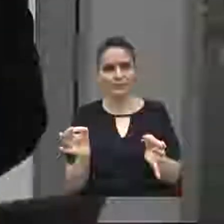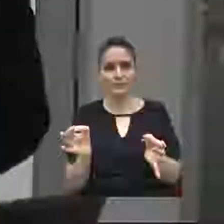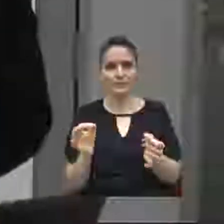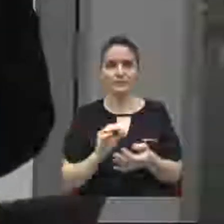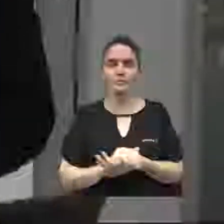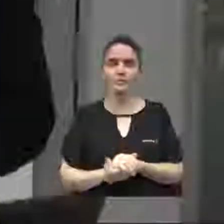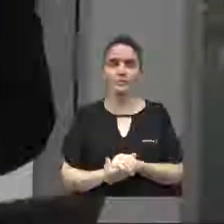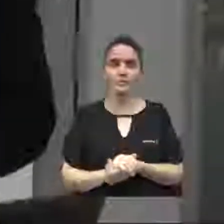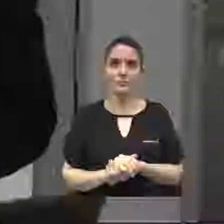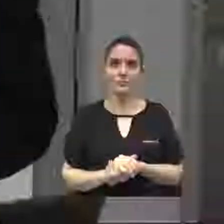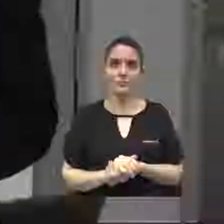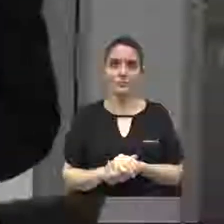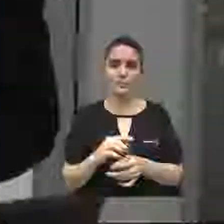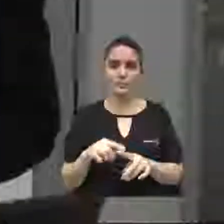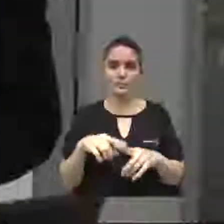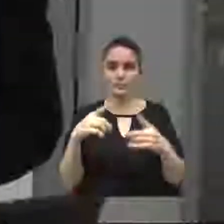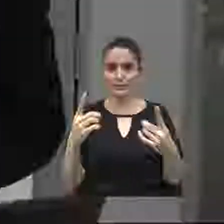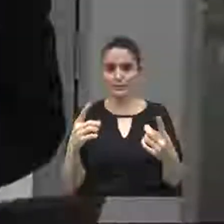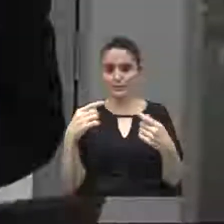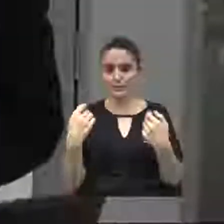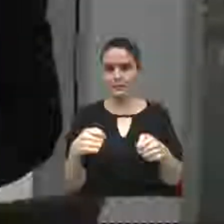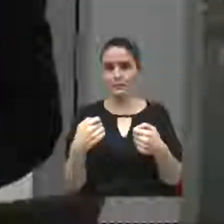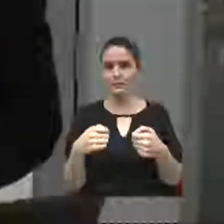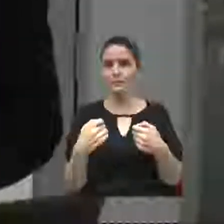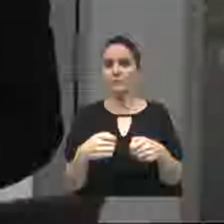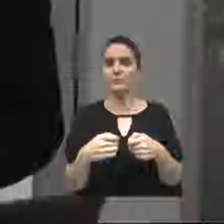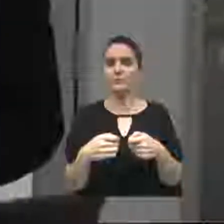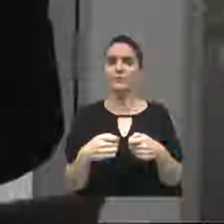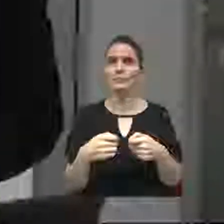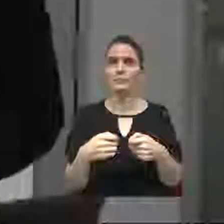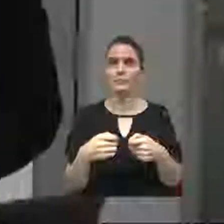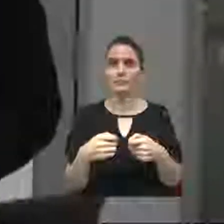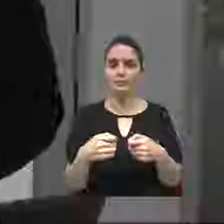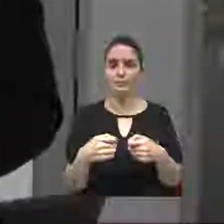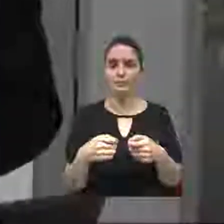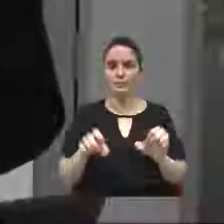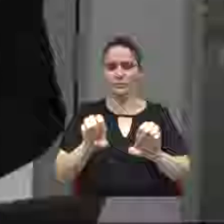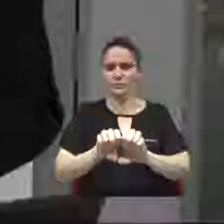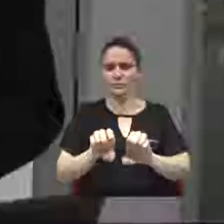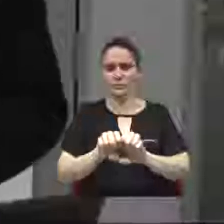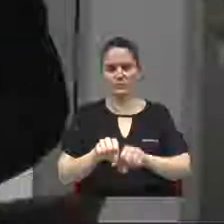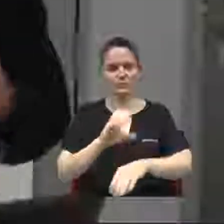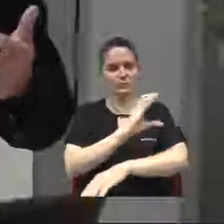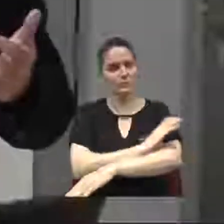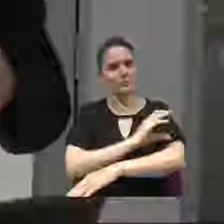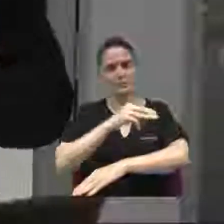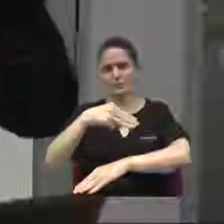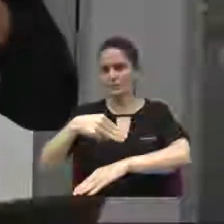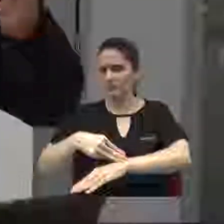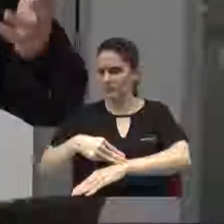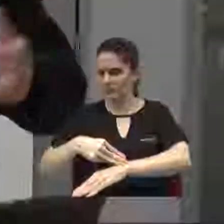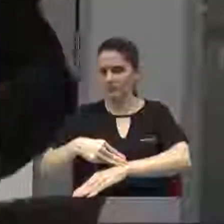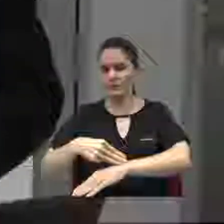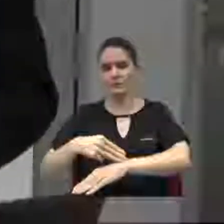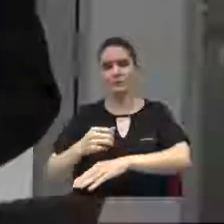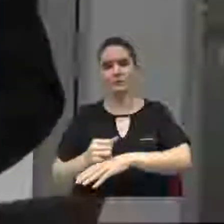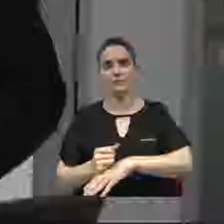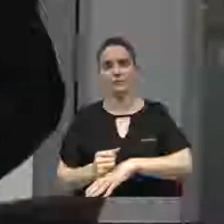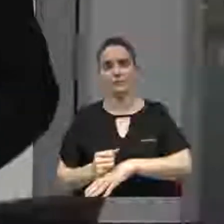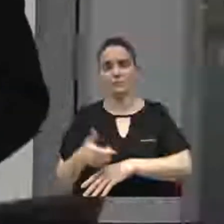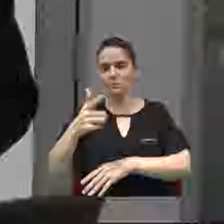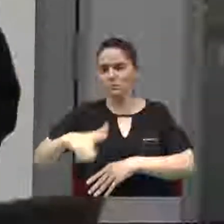não precisamos de grandes gastos. A estrutura que nós já temos, CEPROSOM e outros grupos de